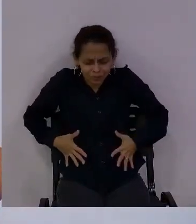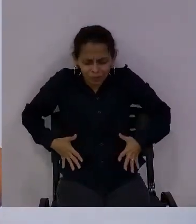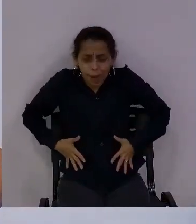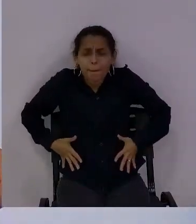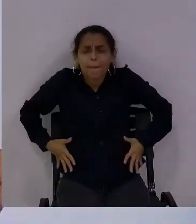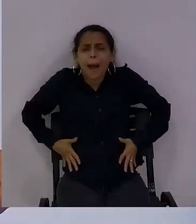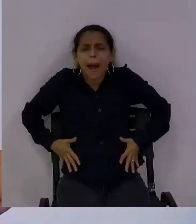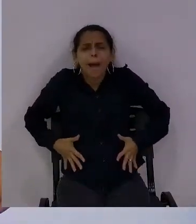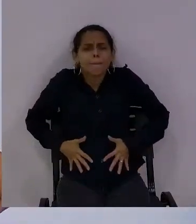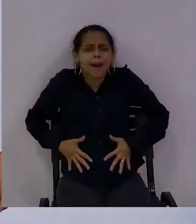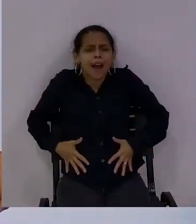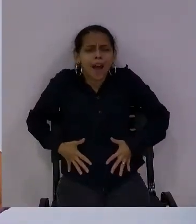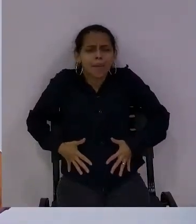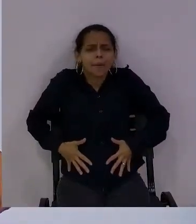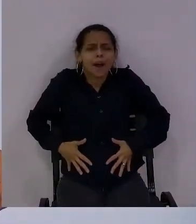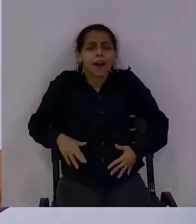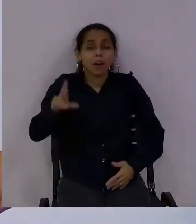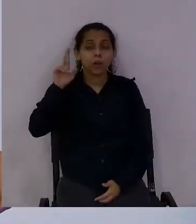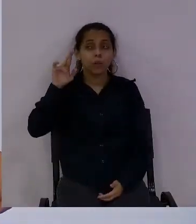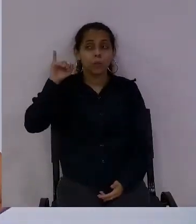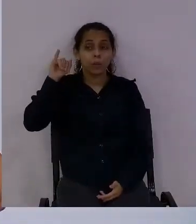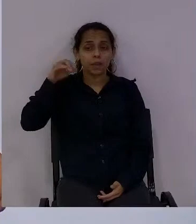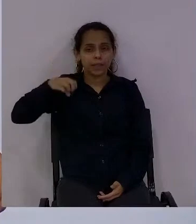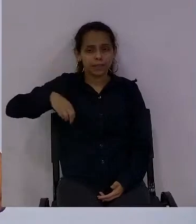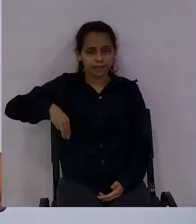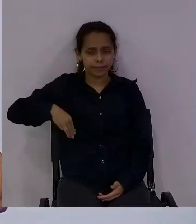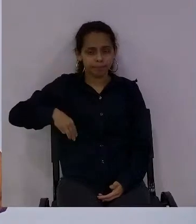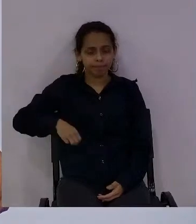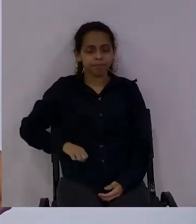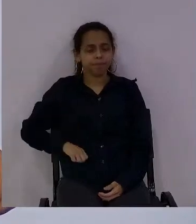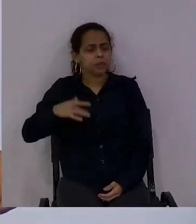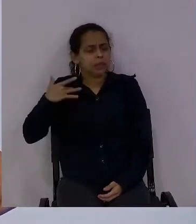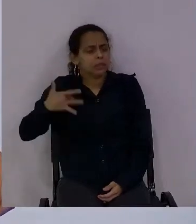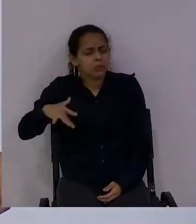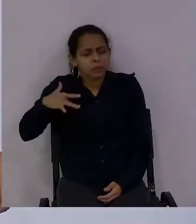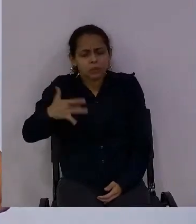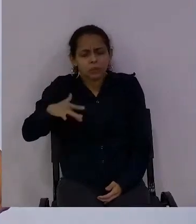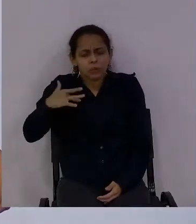Aí eu fui levado para o médico, aquela dor absurda.